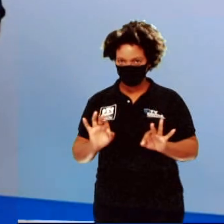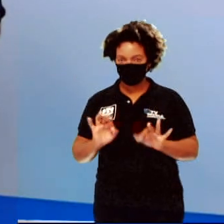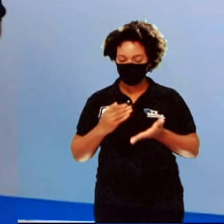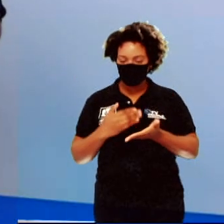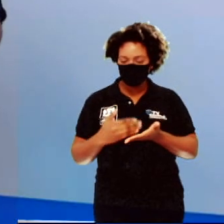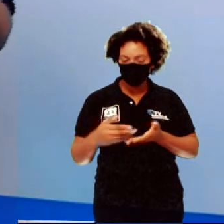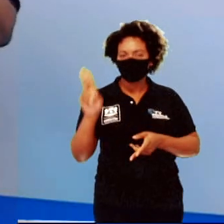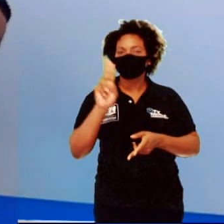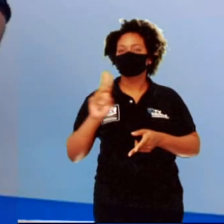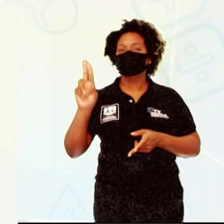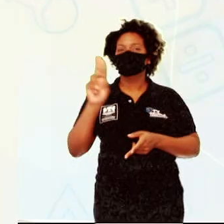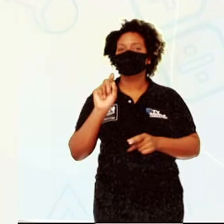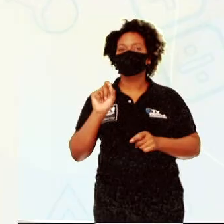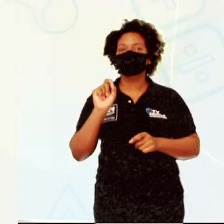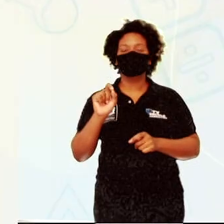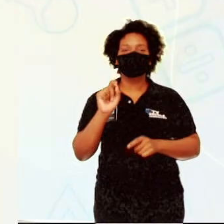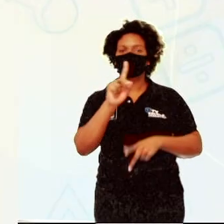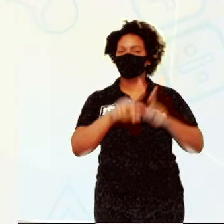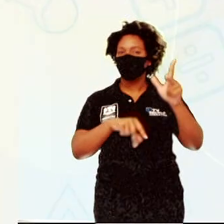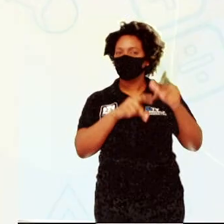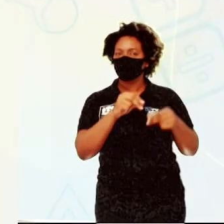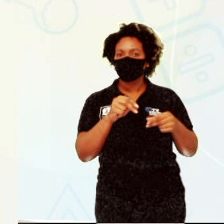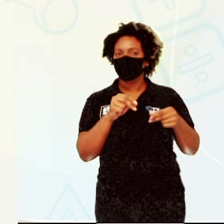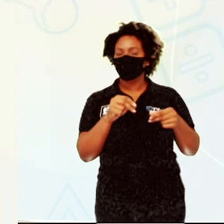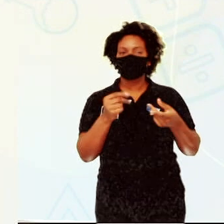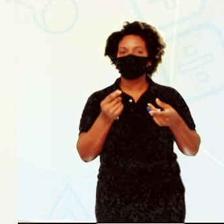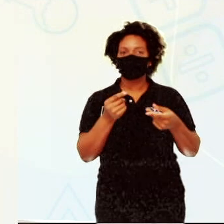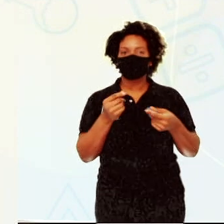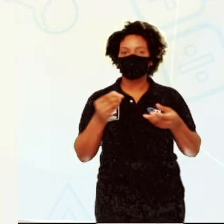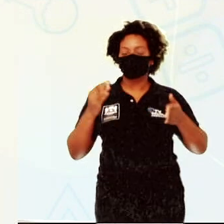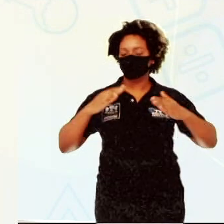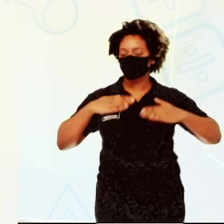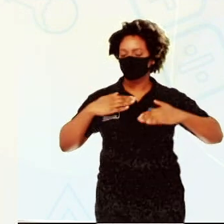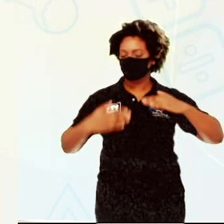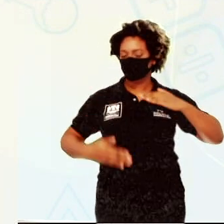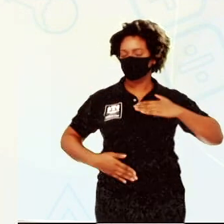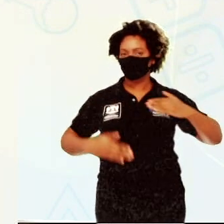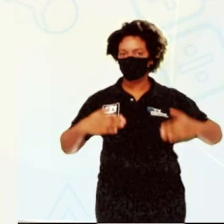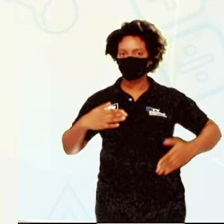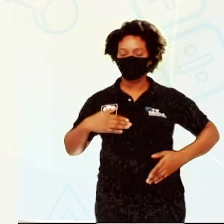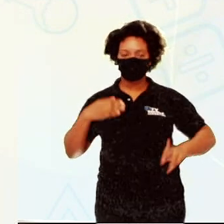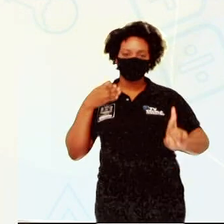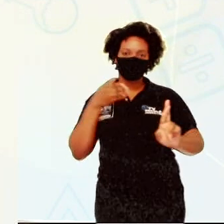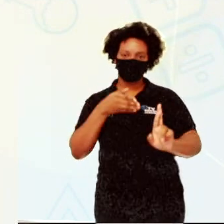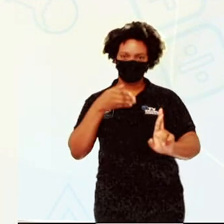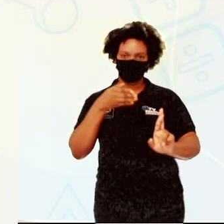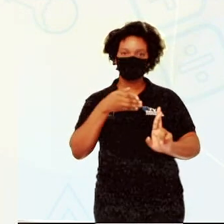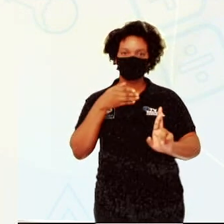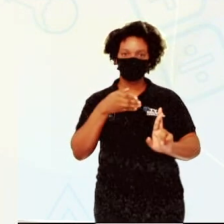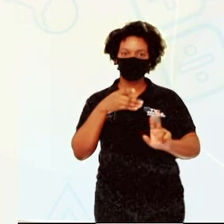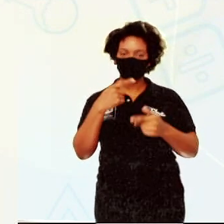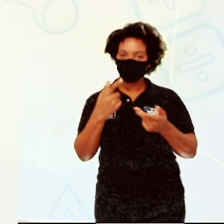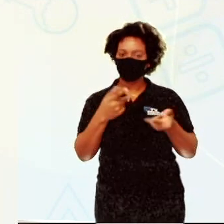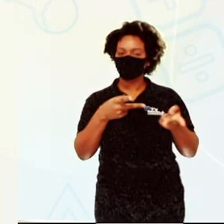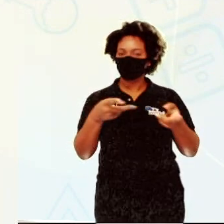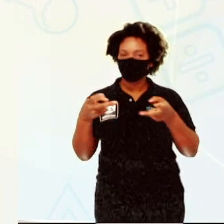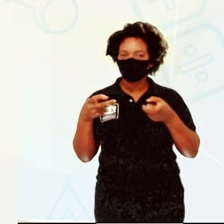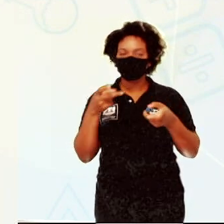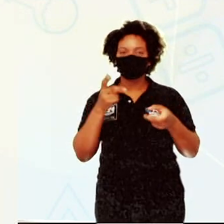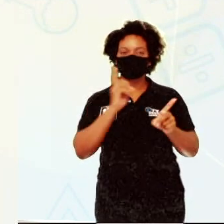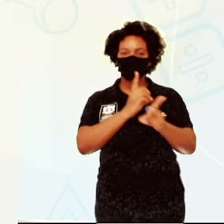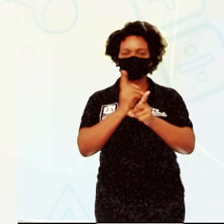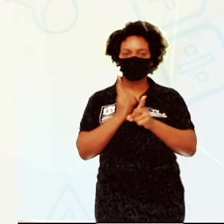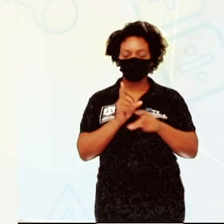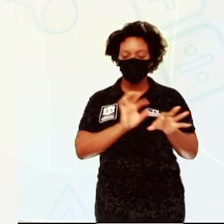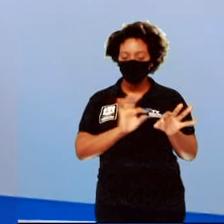Começaram a utilizar meios para medir utilizando o próprio corpo como referência. E aí você encontra algumas